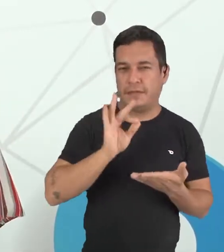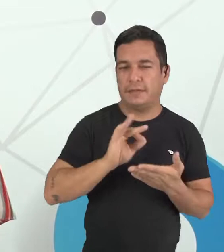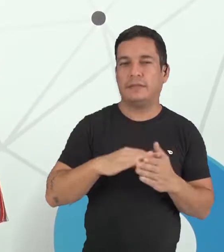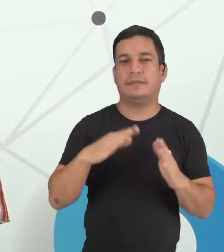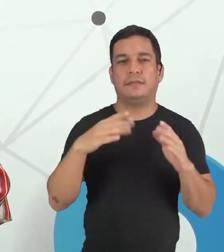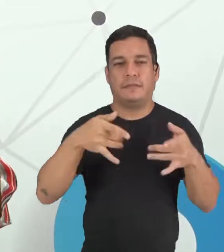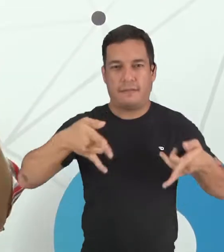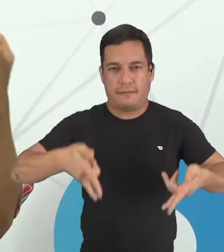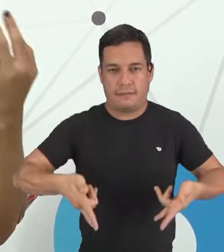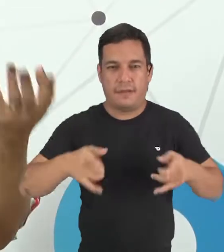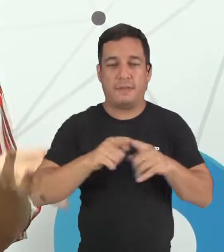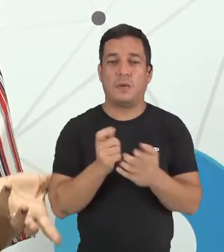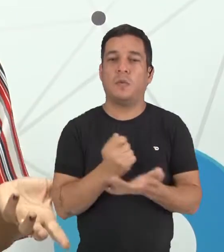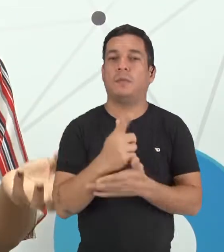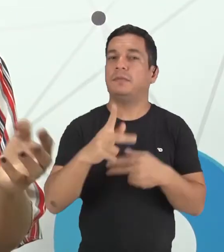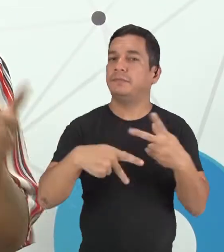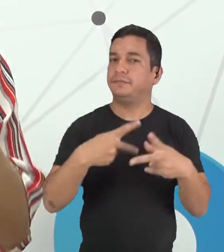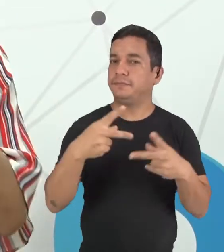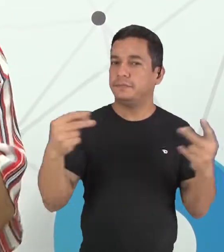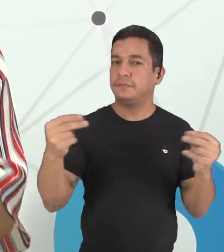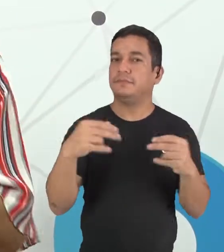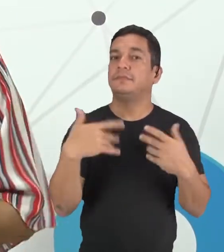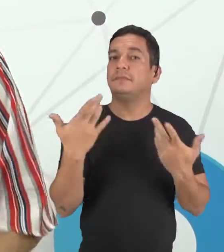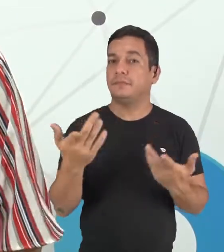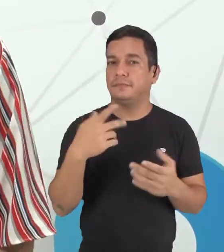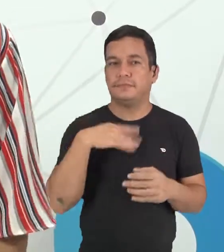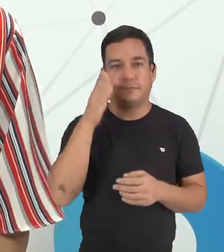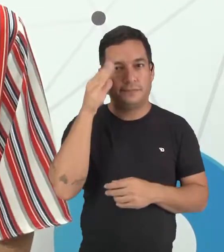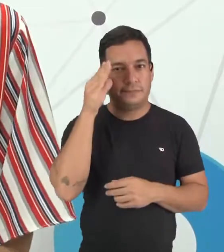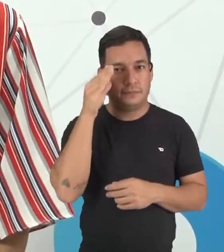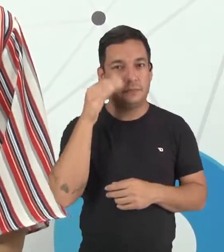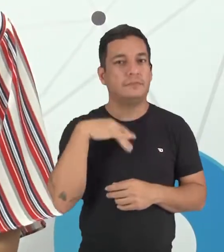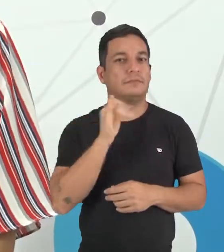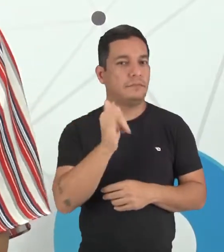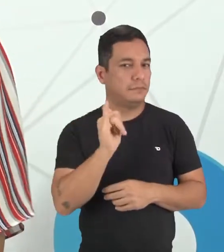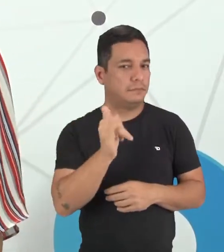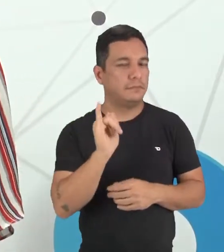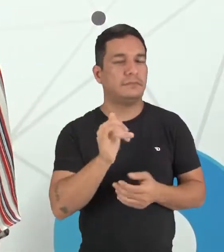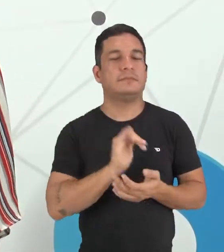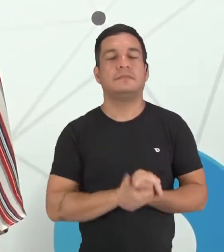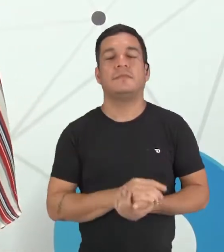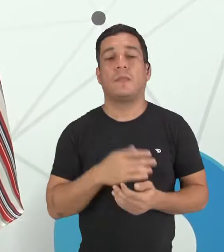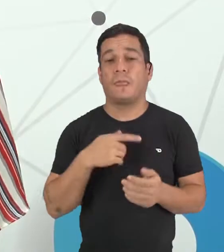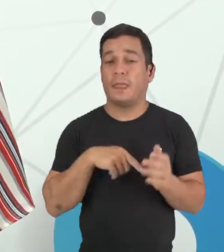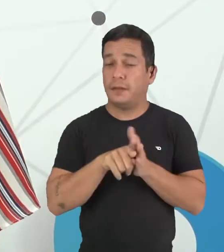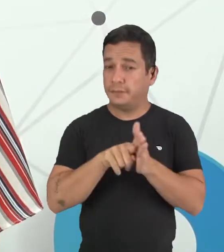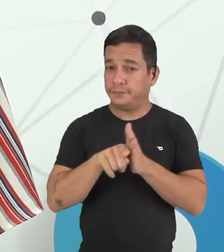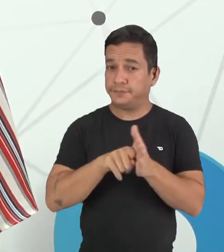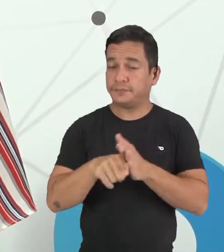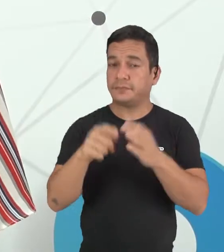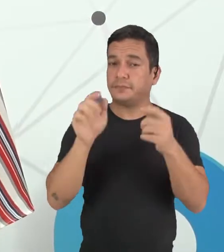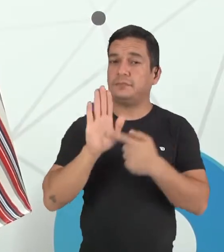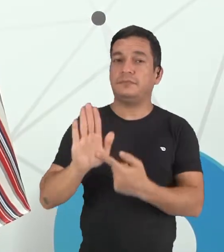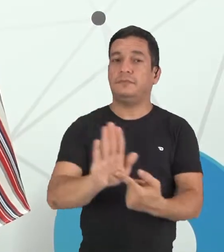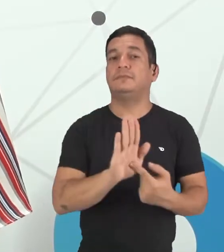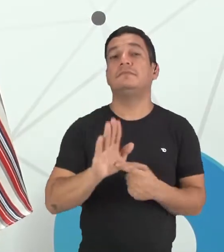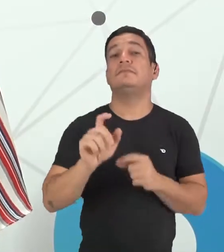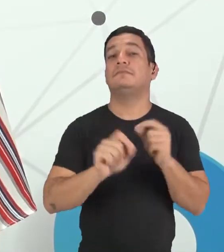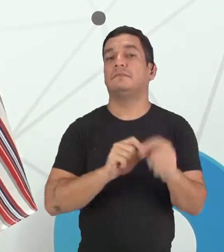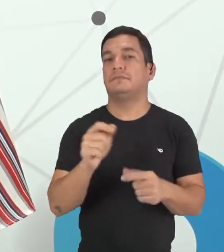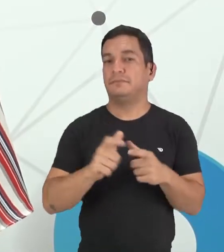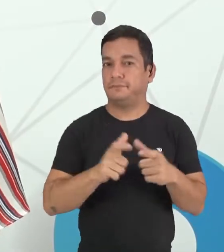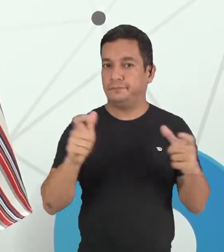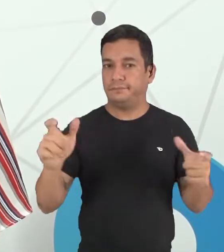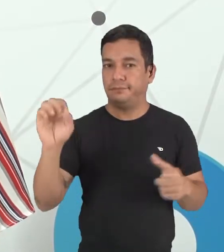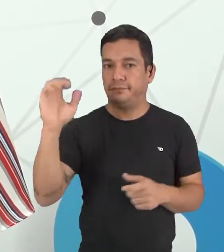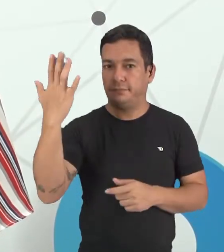na cama, compra um presente. E aí eu tenho uma curiosidade para te contar. Os estudos apontam que na